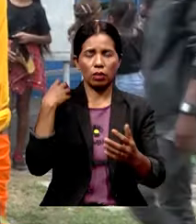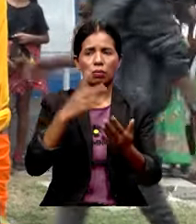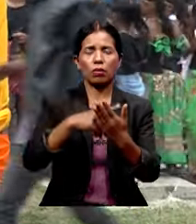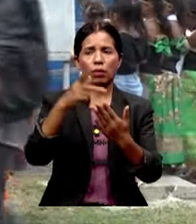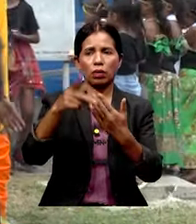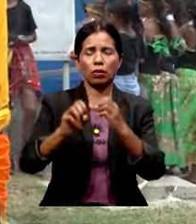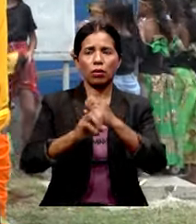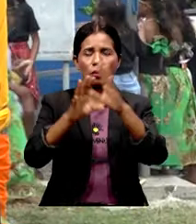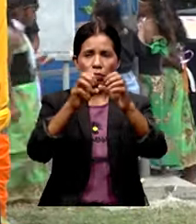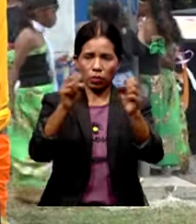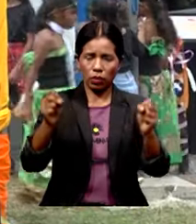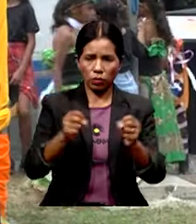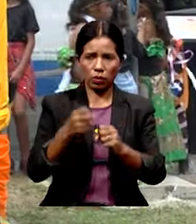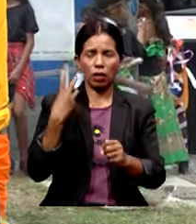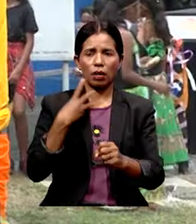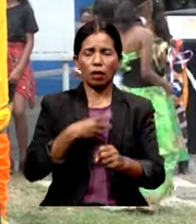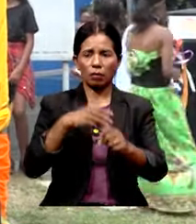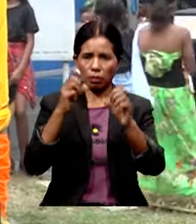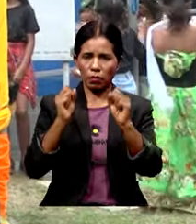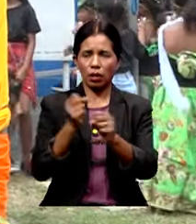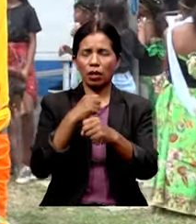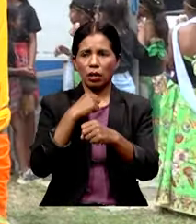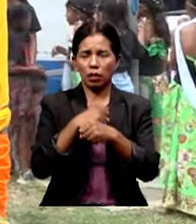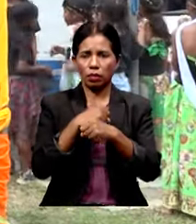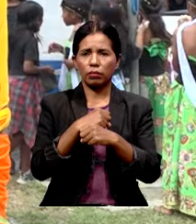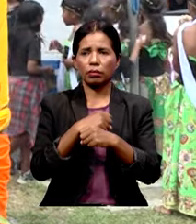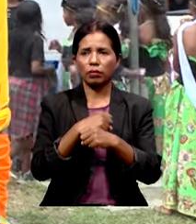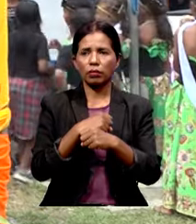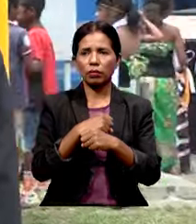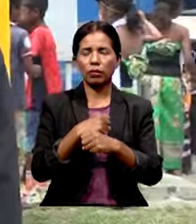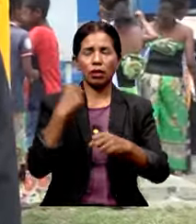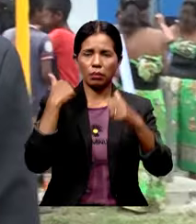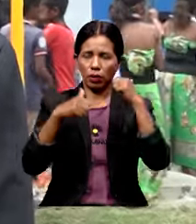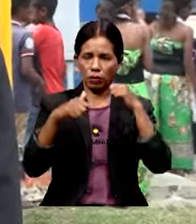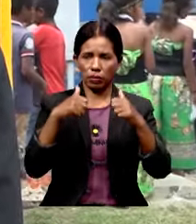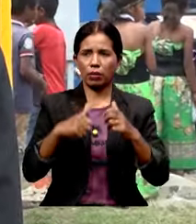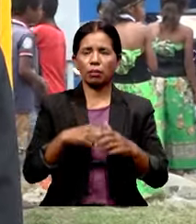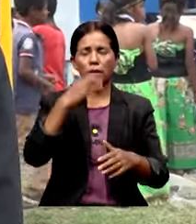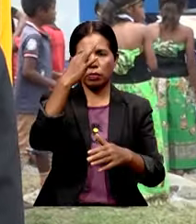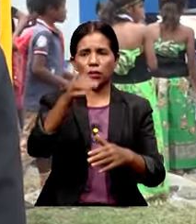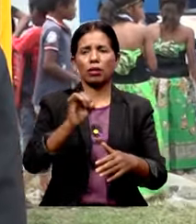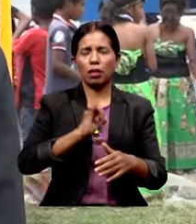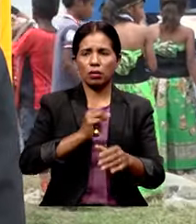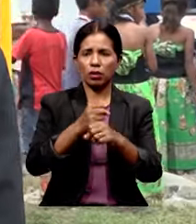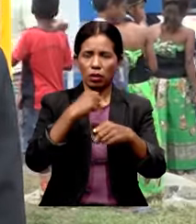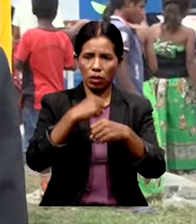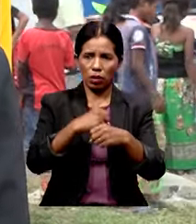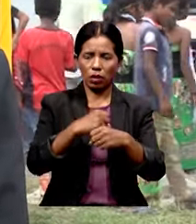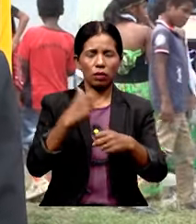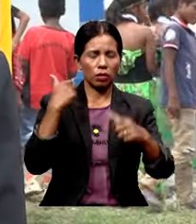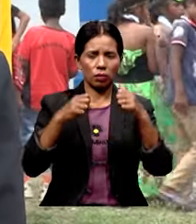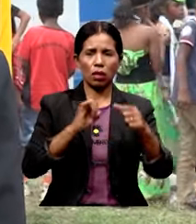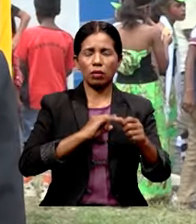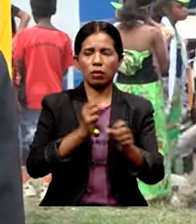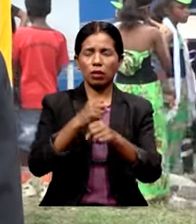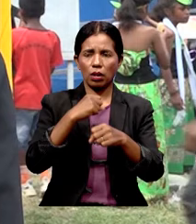Roma Basukunian atune amimos pele halao amia atividade ba oin hause halo ho haunya atividade be hause halo